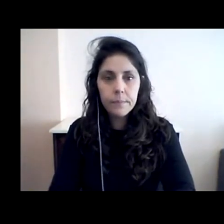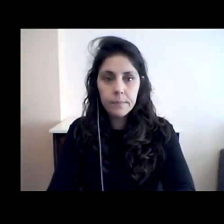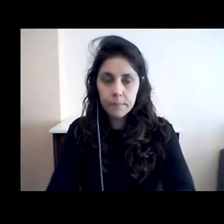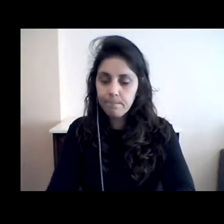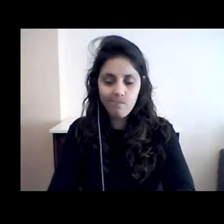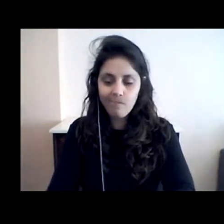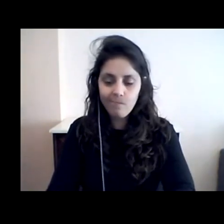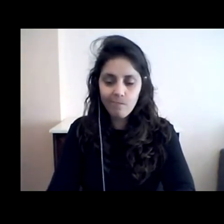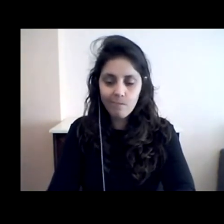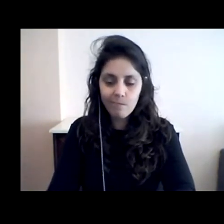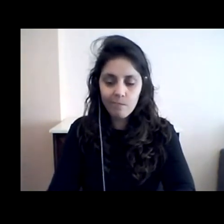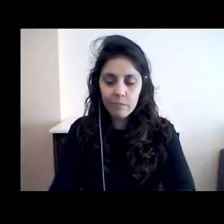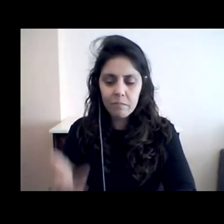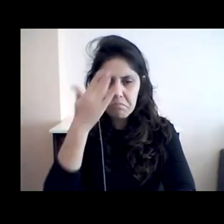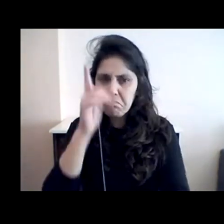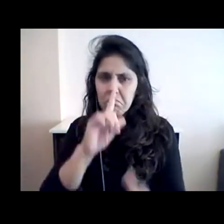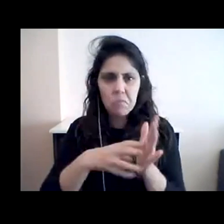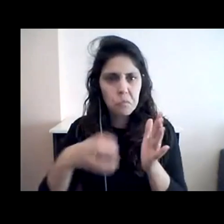não vai ser complicado...